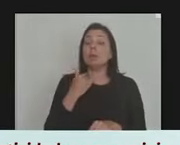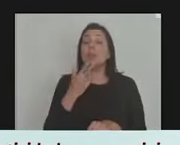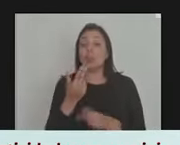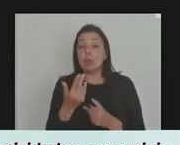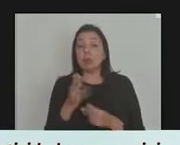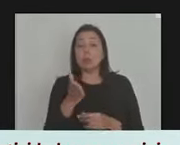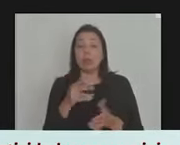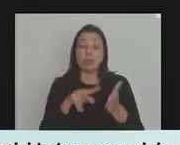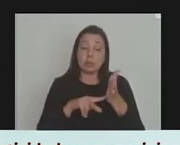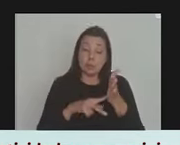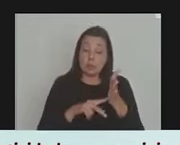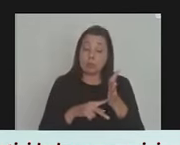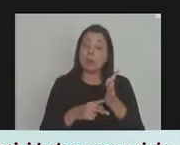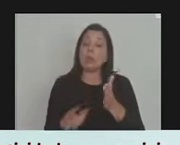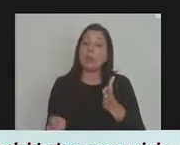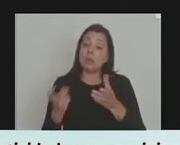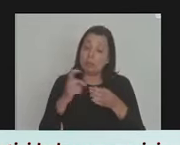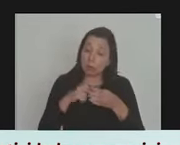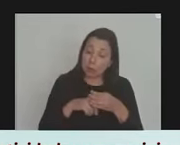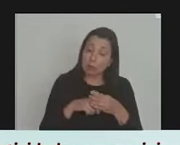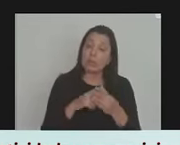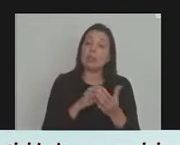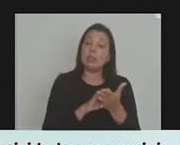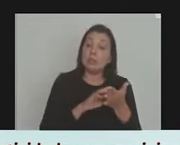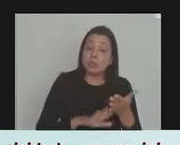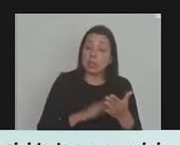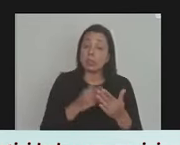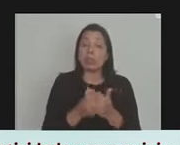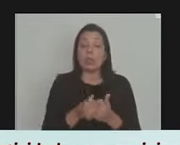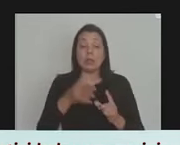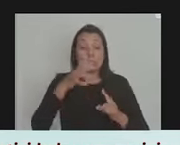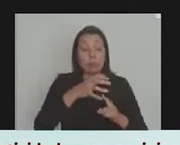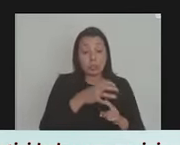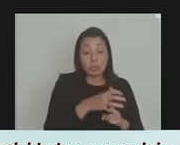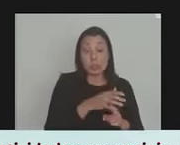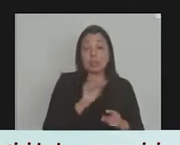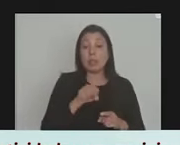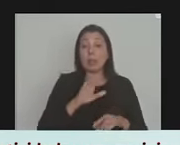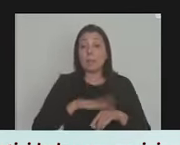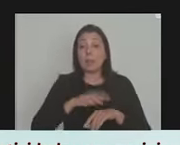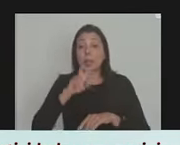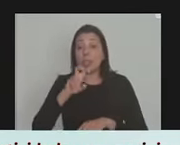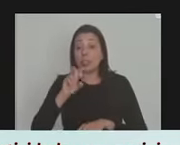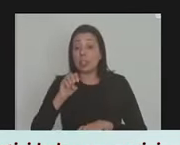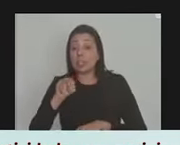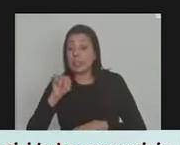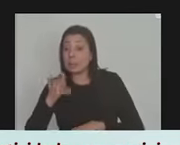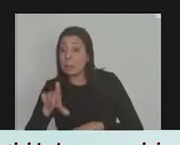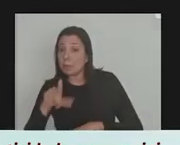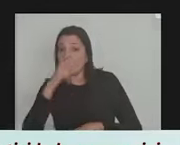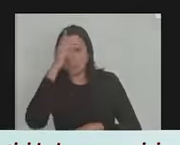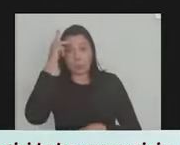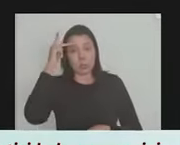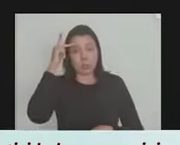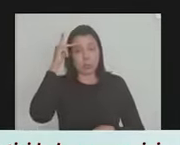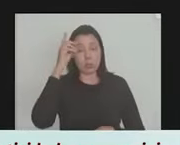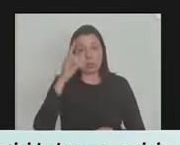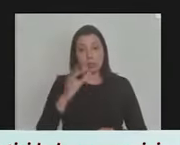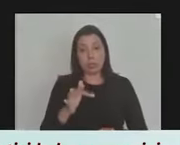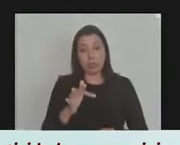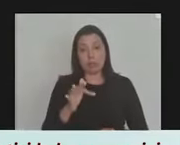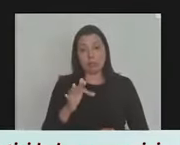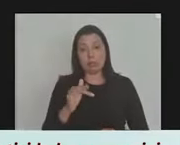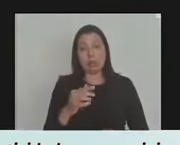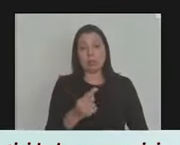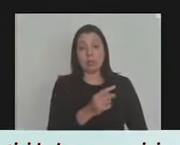de atividades escolares interfere direta e indiretamente em mais de 500 mil pessoas do Distrito Federal, 1/6